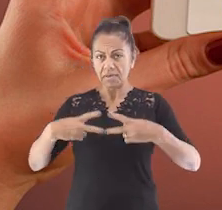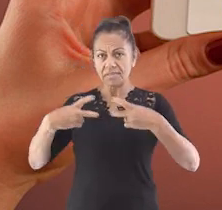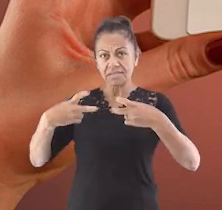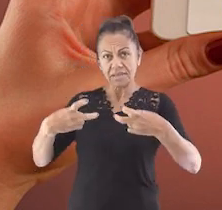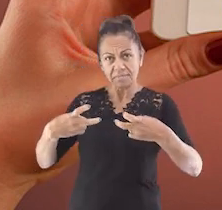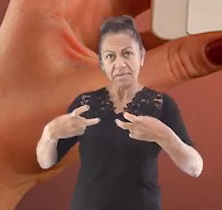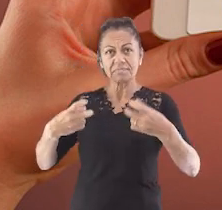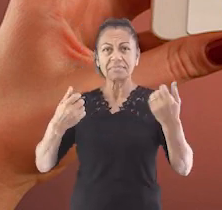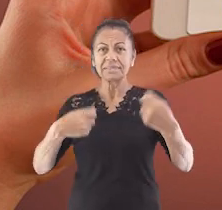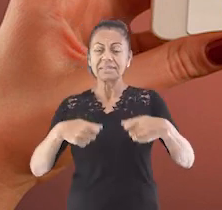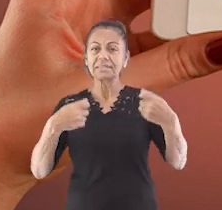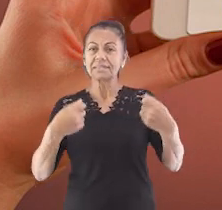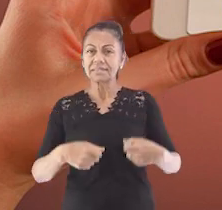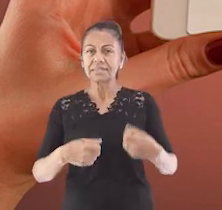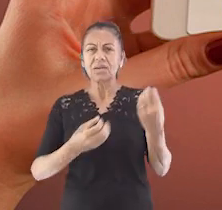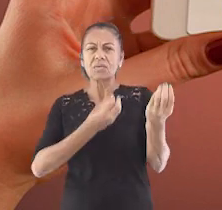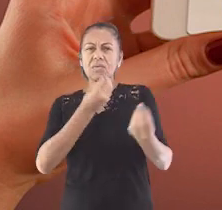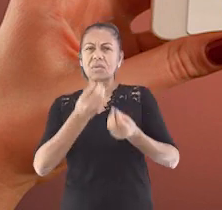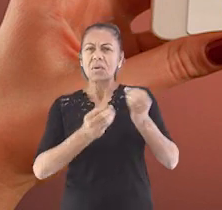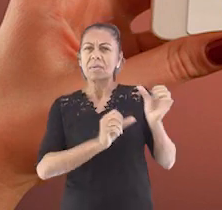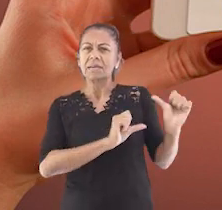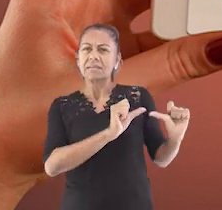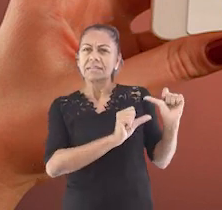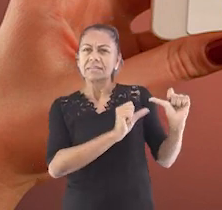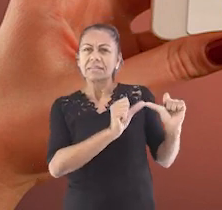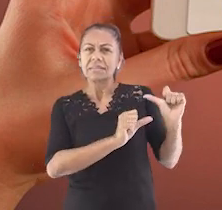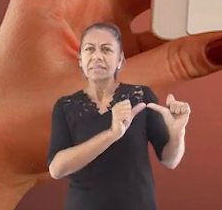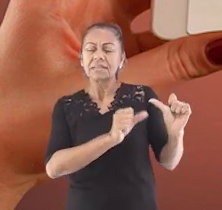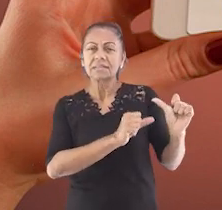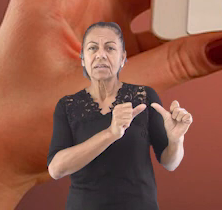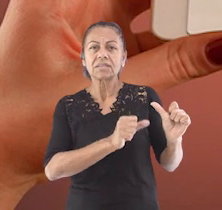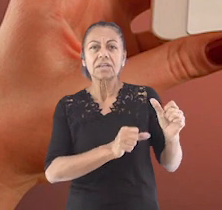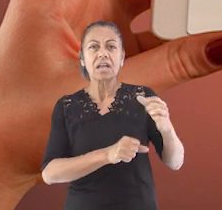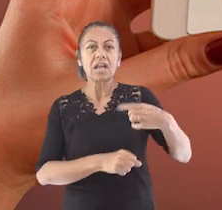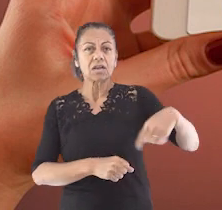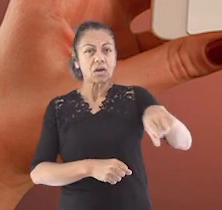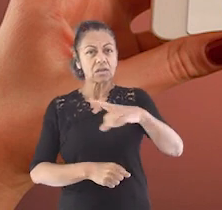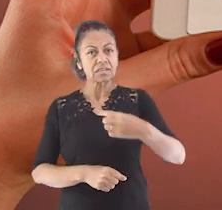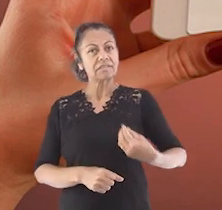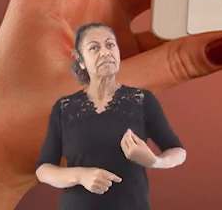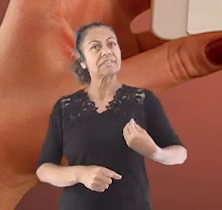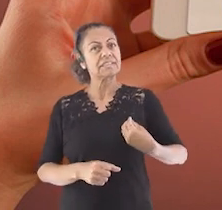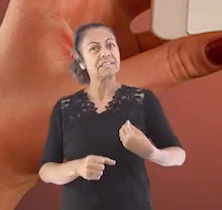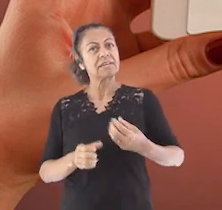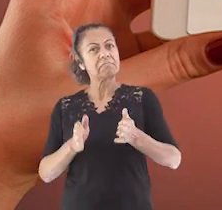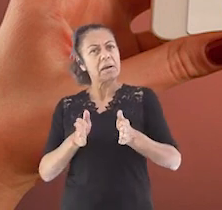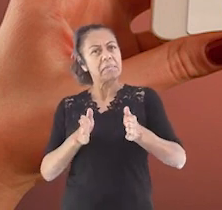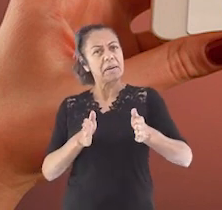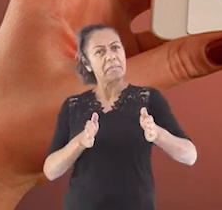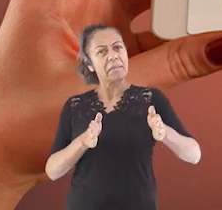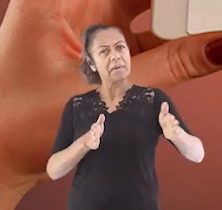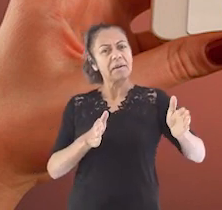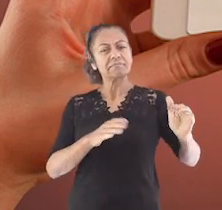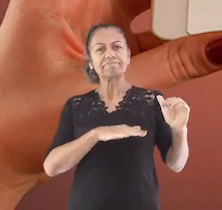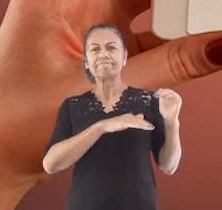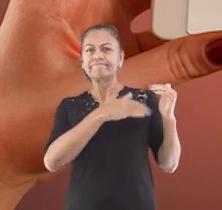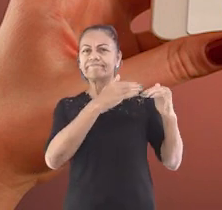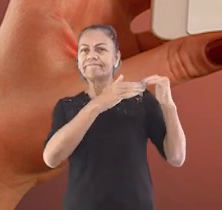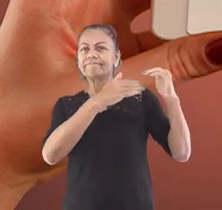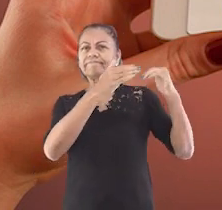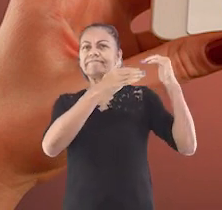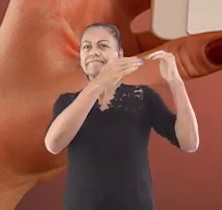e valorizar nosso corpo, é necessário falar dessas transformações que vivenciamos ao longo do